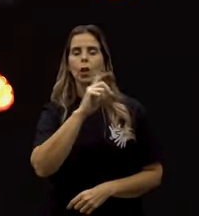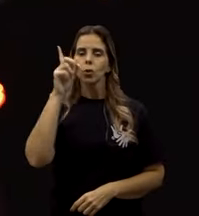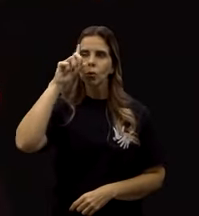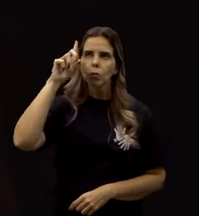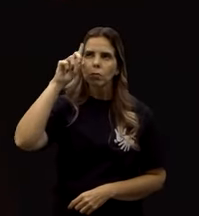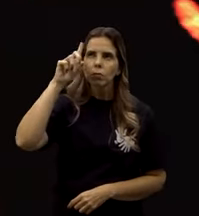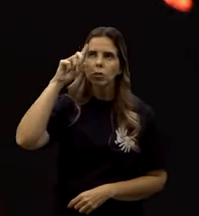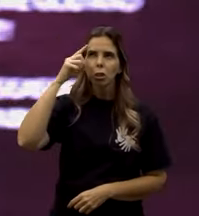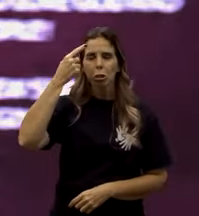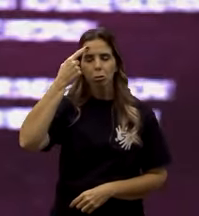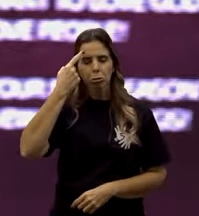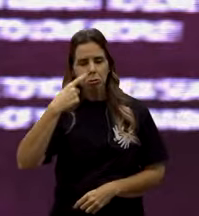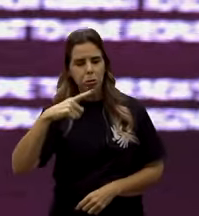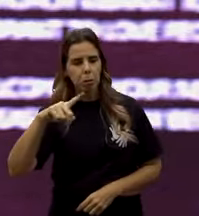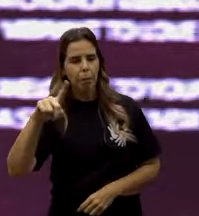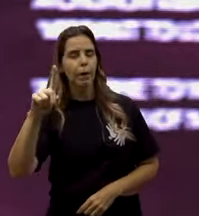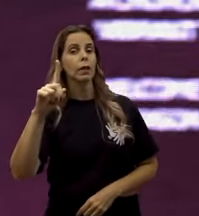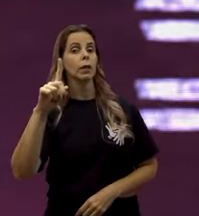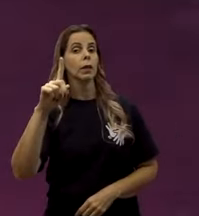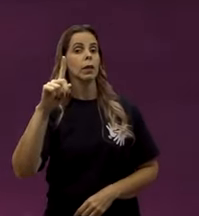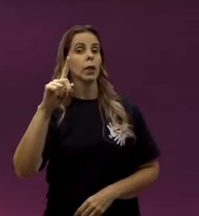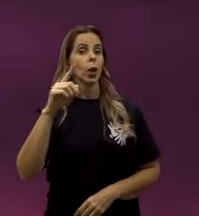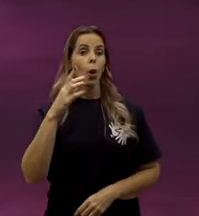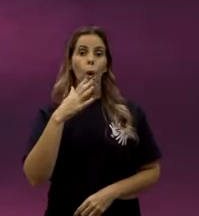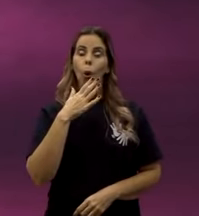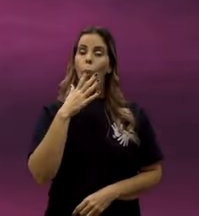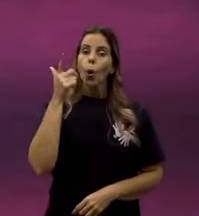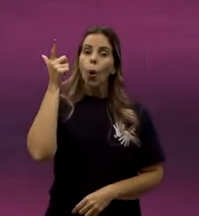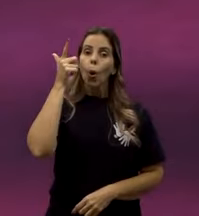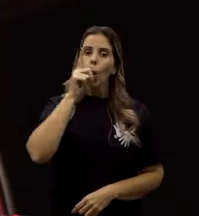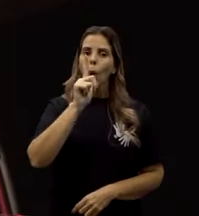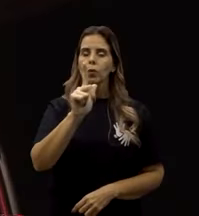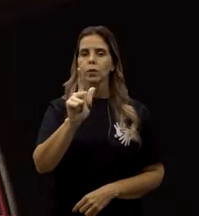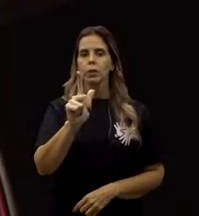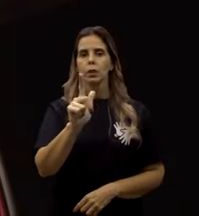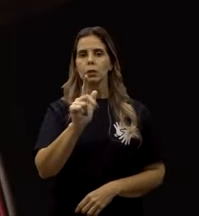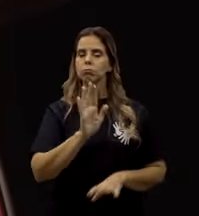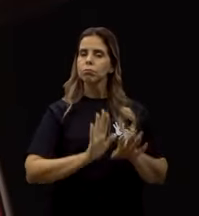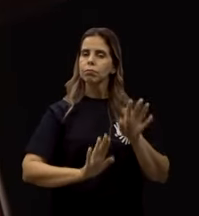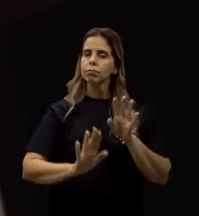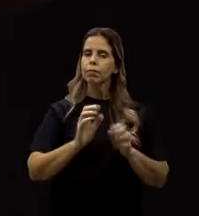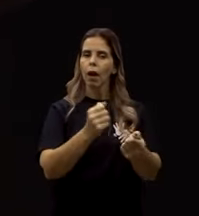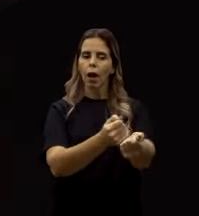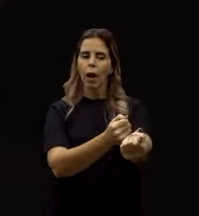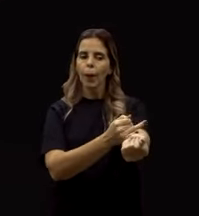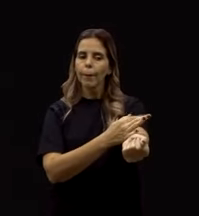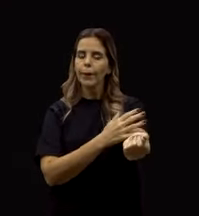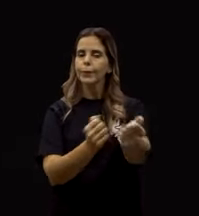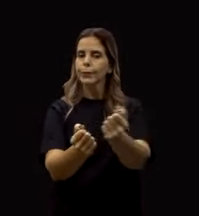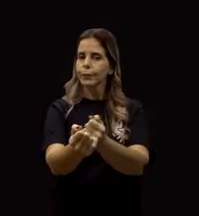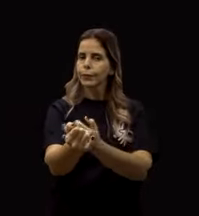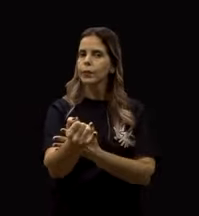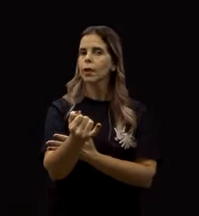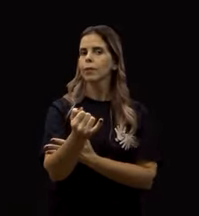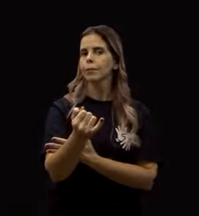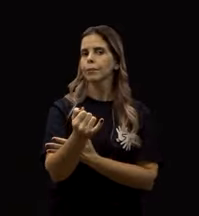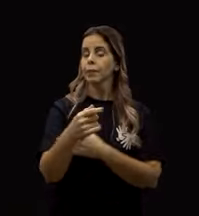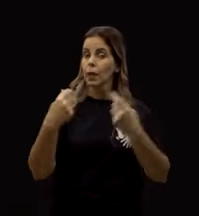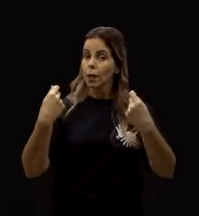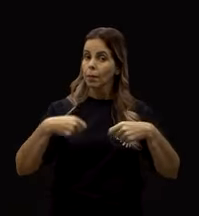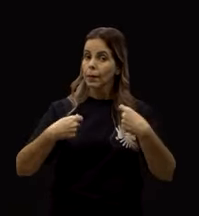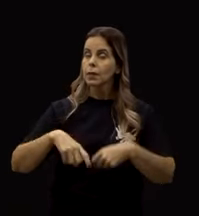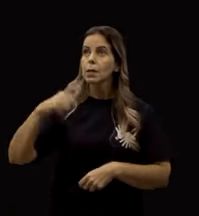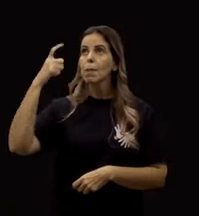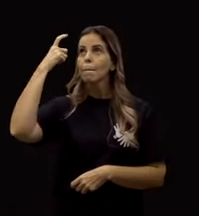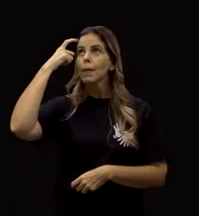dia toda semana e botar emoção no lugar alguém tá aí levantar e começar a pensar aquilo que o céu pensa